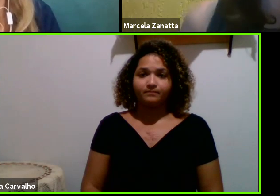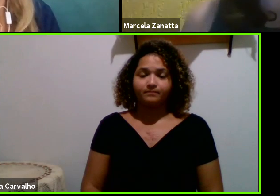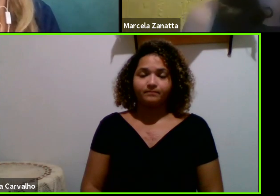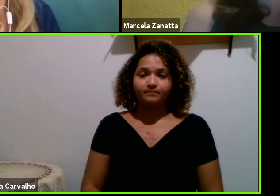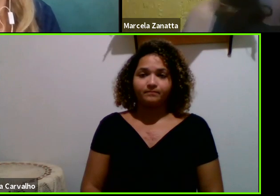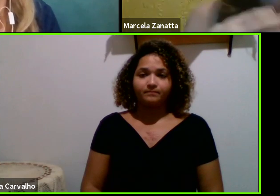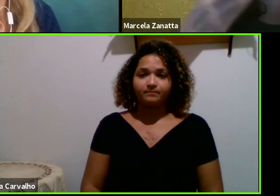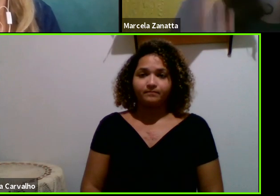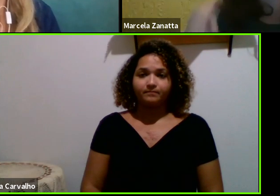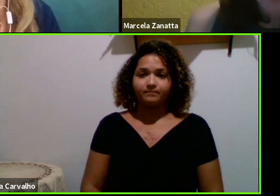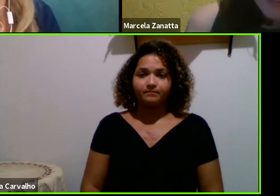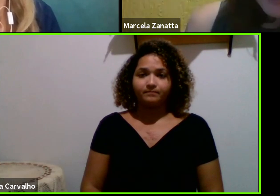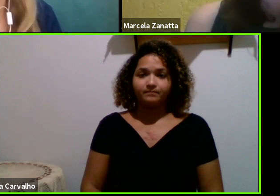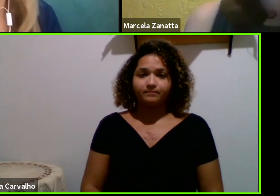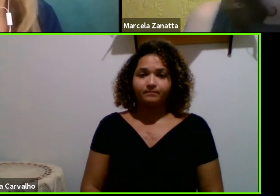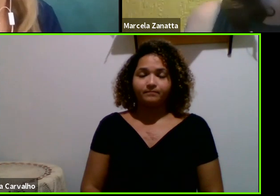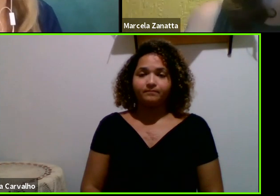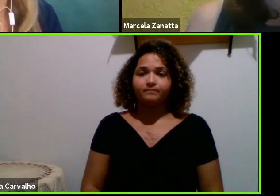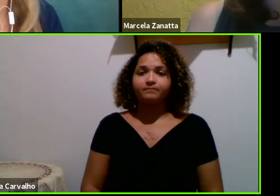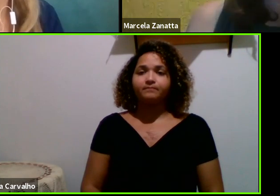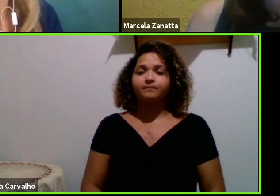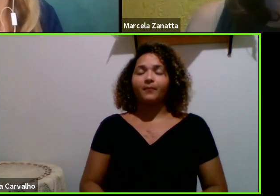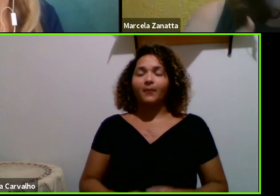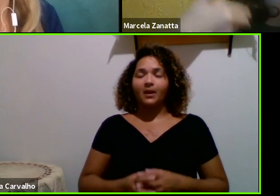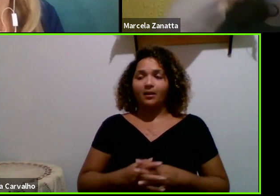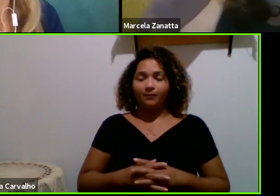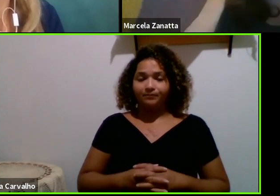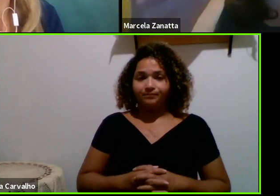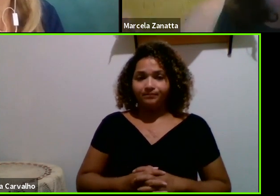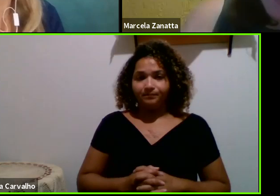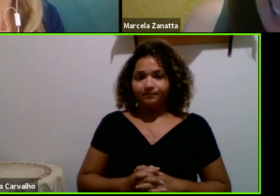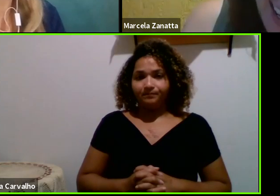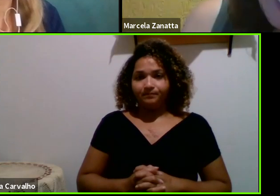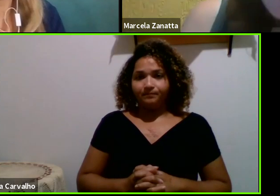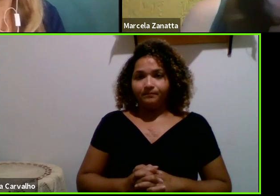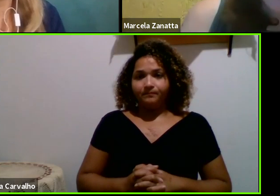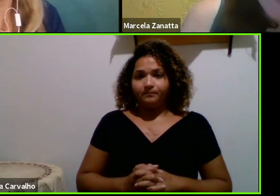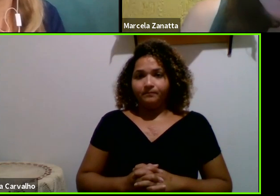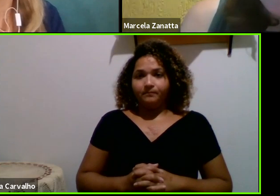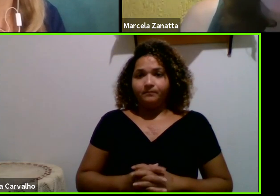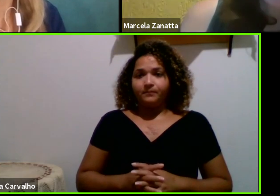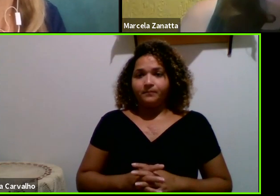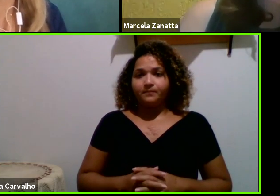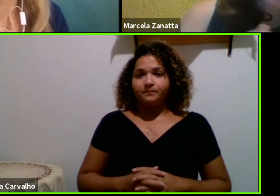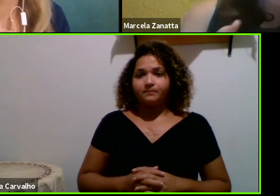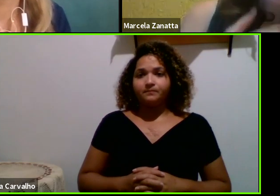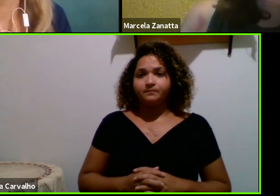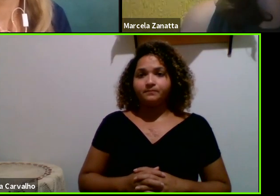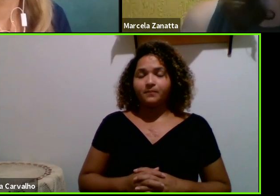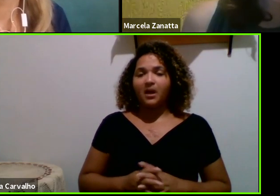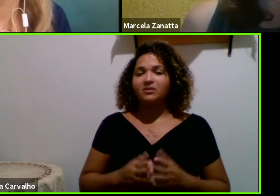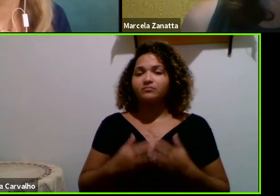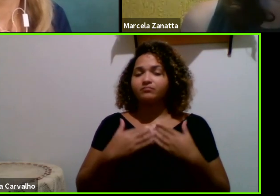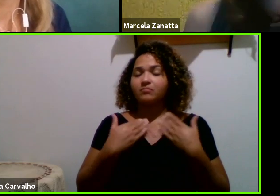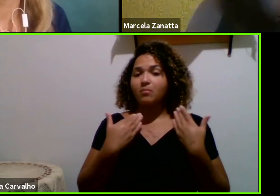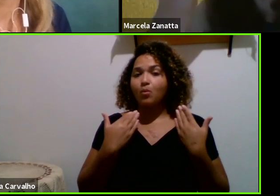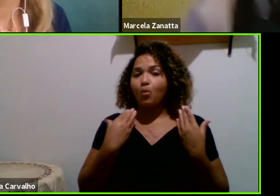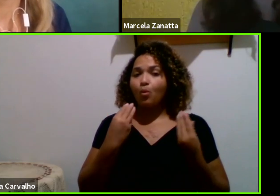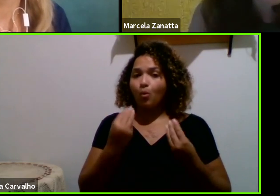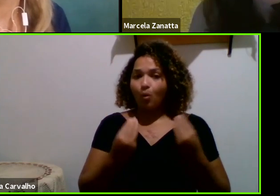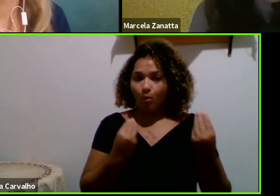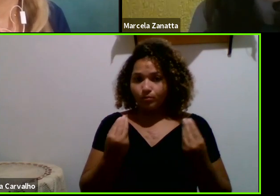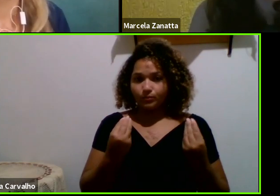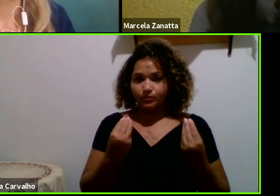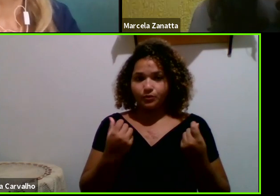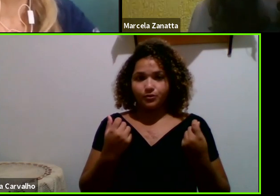uma homogeneidade na amostra, uma homogeneidade na aplicação da técnica, entendeu? Então, vai ser difícil construir evidência. O que a